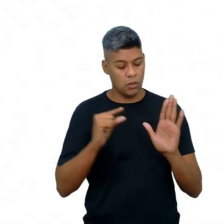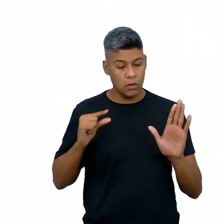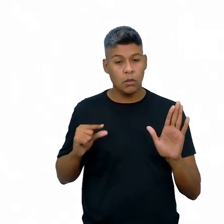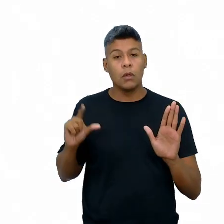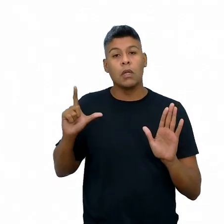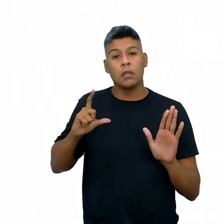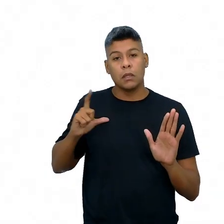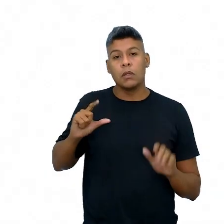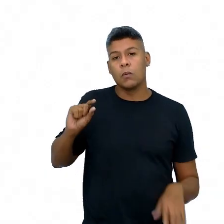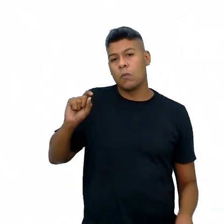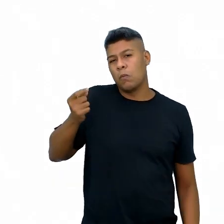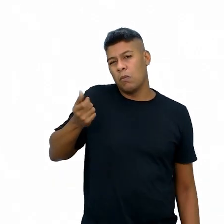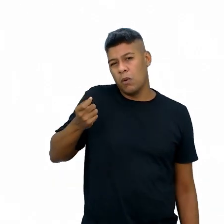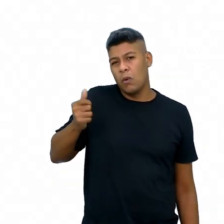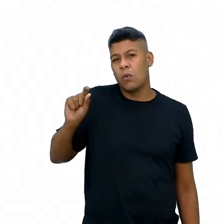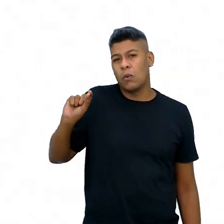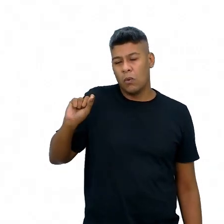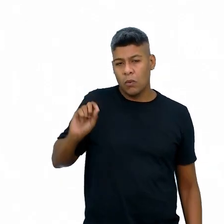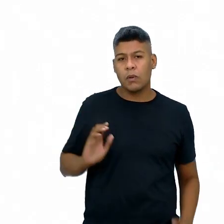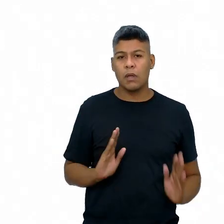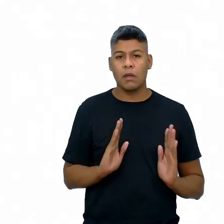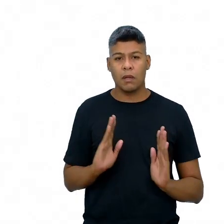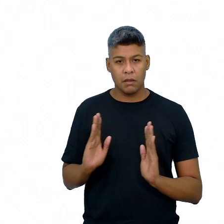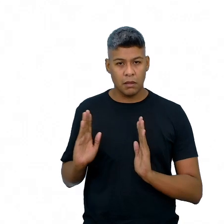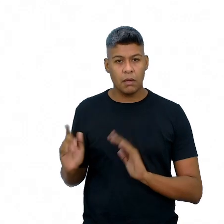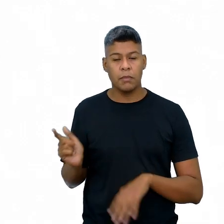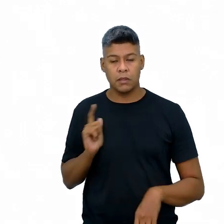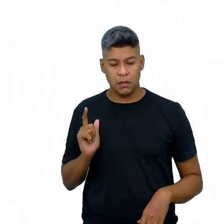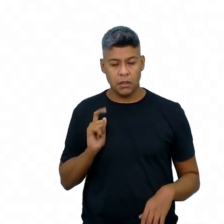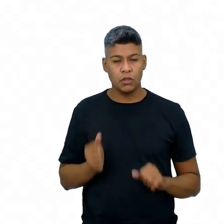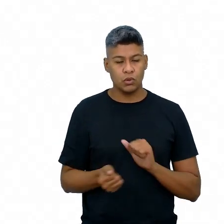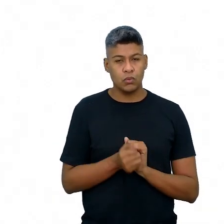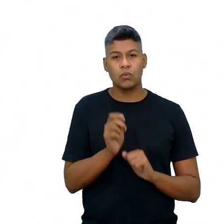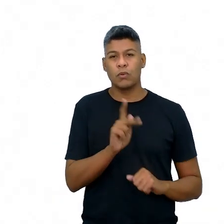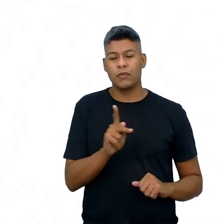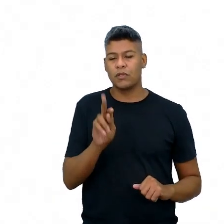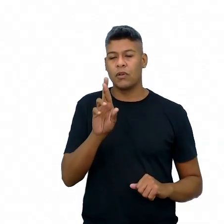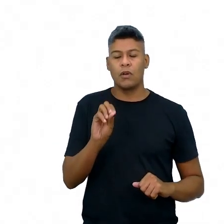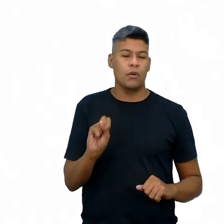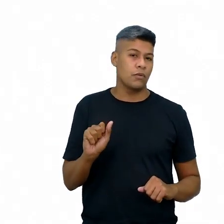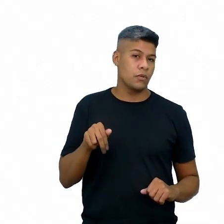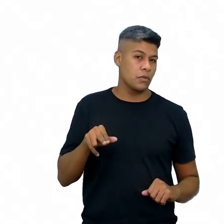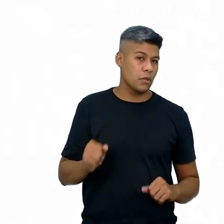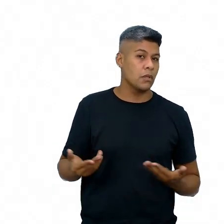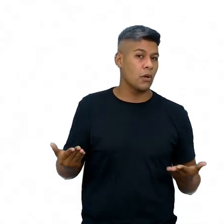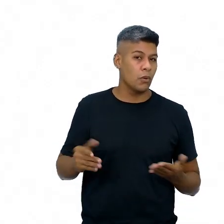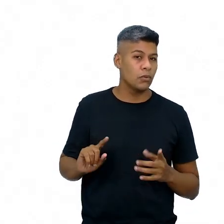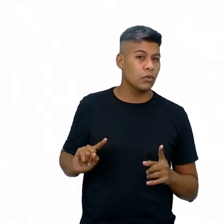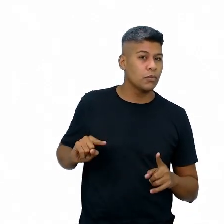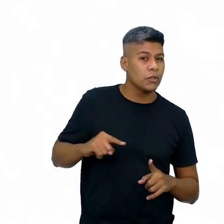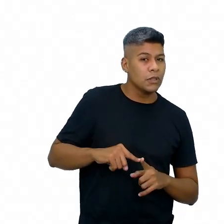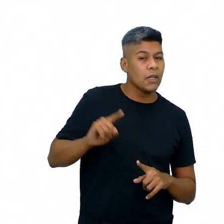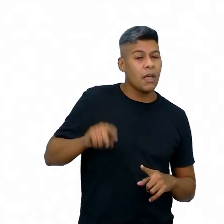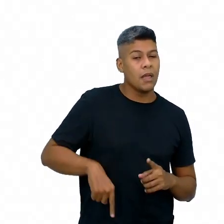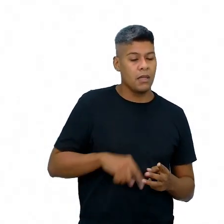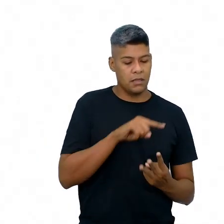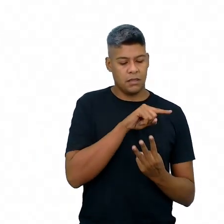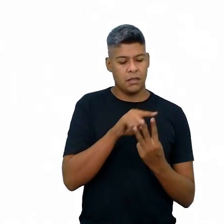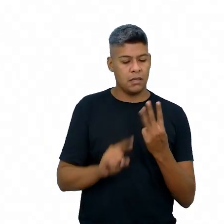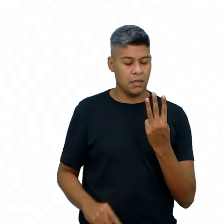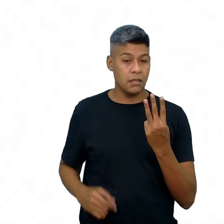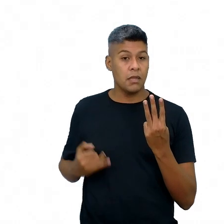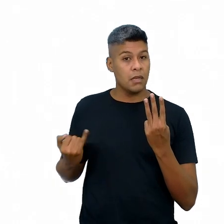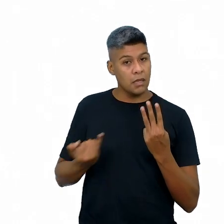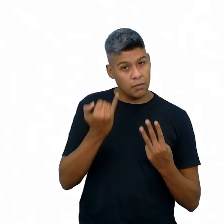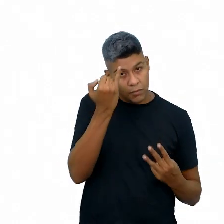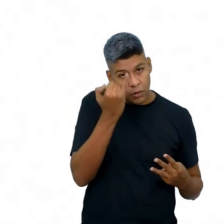trazendo um pouco também da transmissão de etapa que vocês tiveram com a professora Rosana. Bom, hoje os nossos objetivos são 3. A